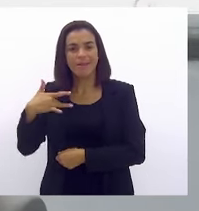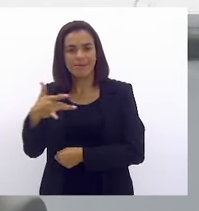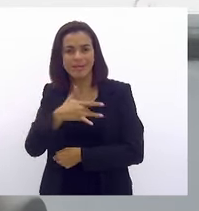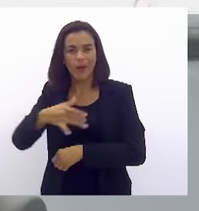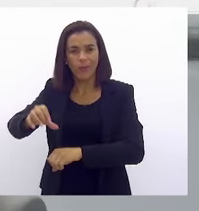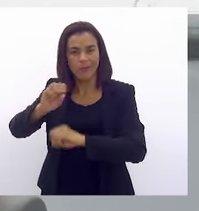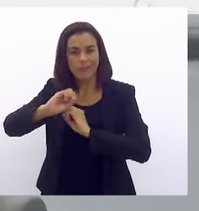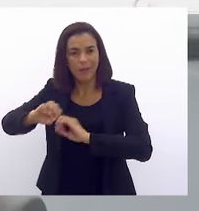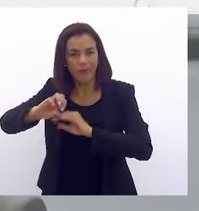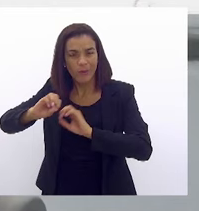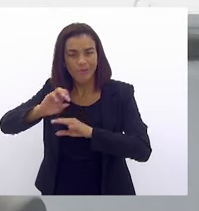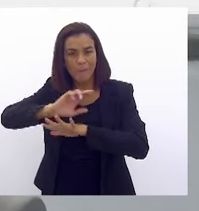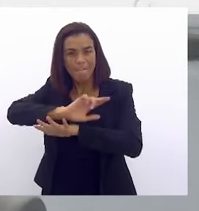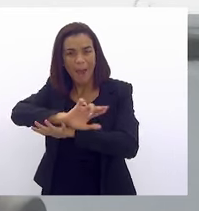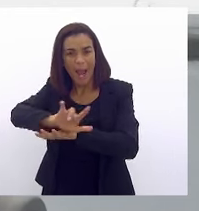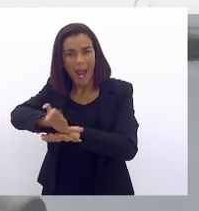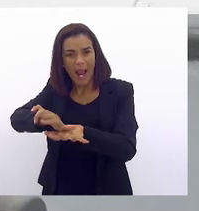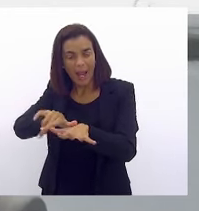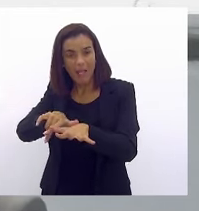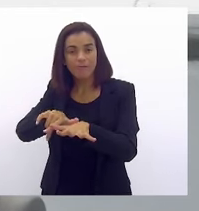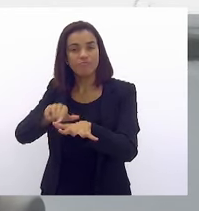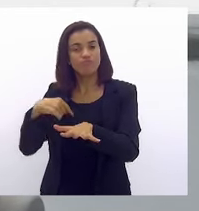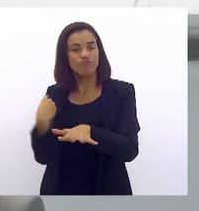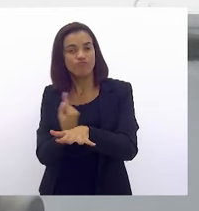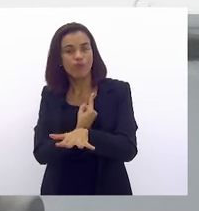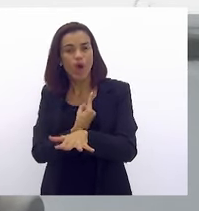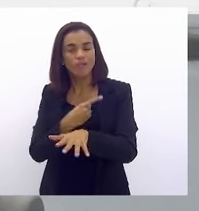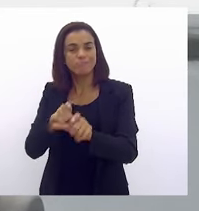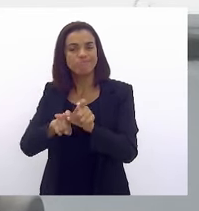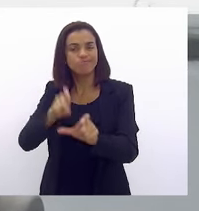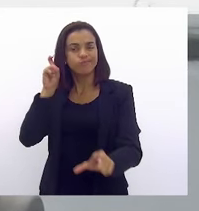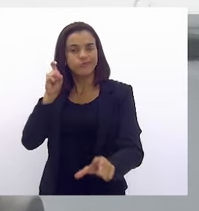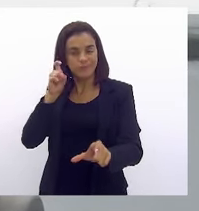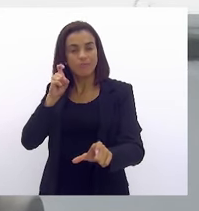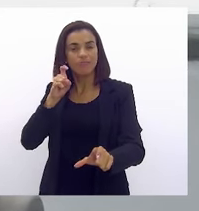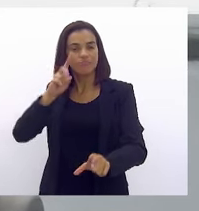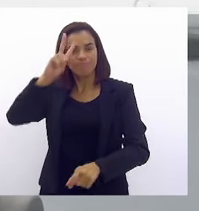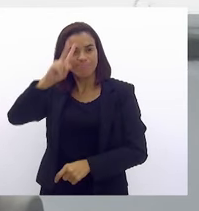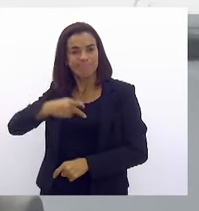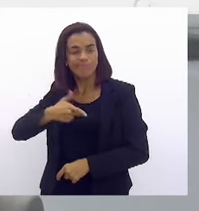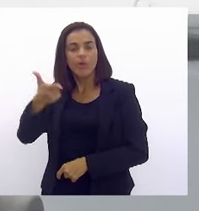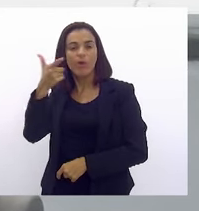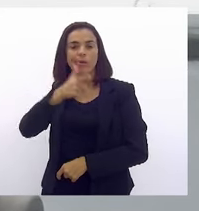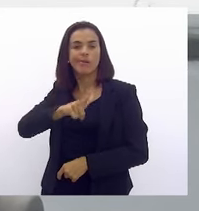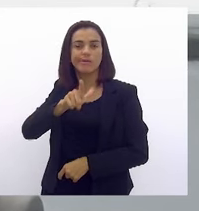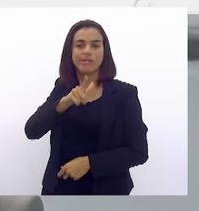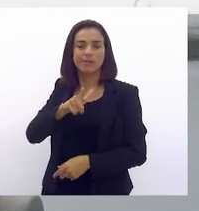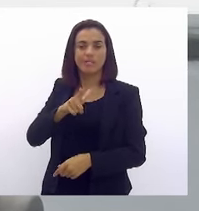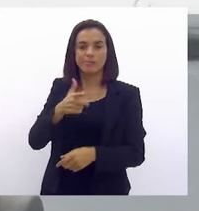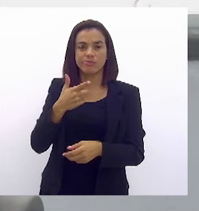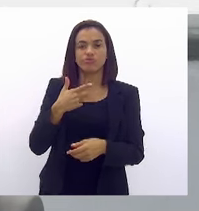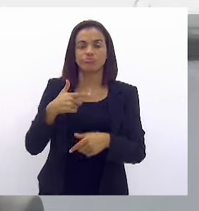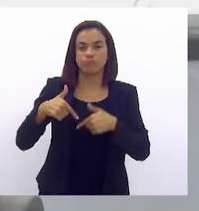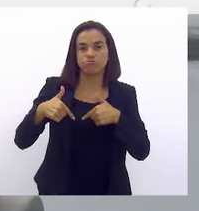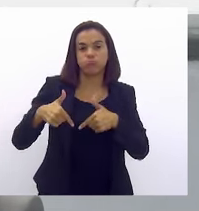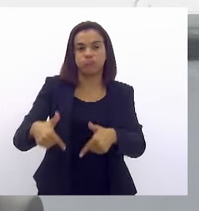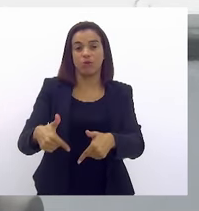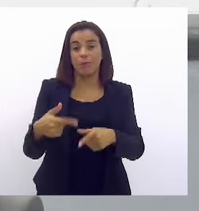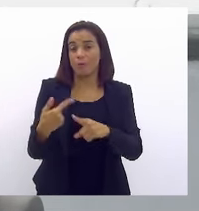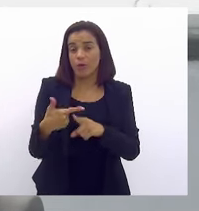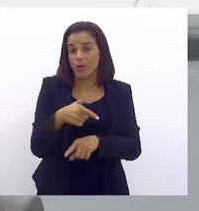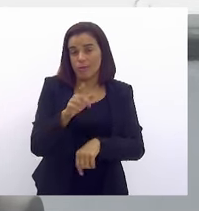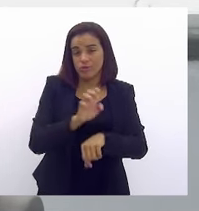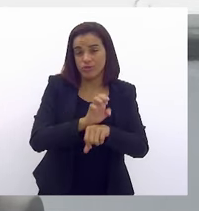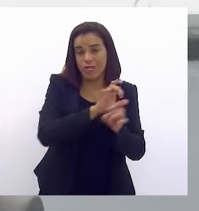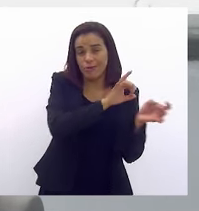como várias outras áreas, que nós assumimos aqui um papel que o Estado abandonou nos